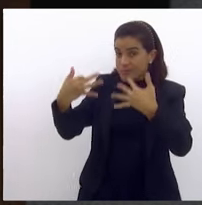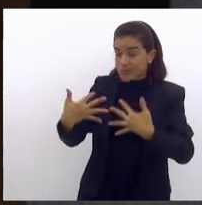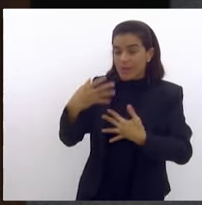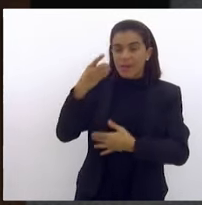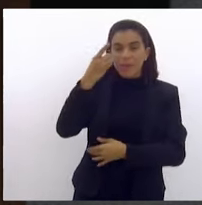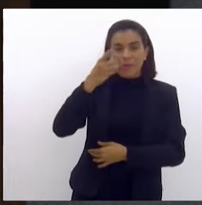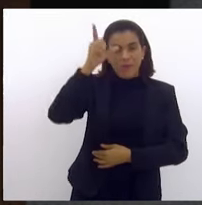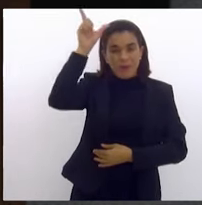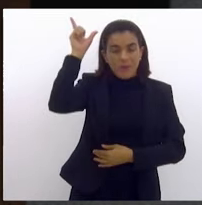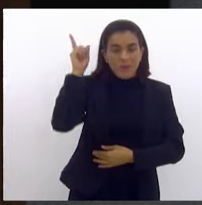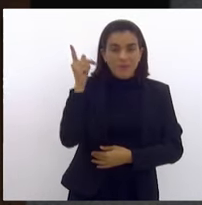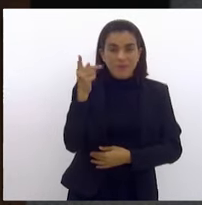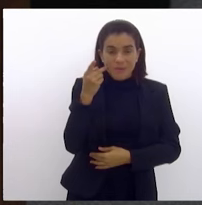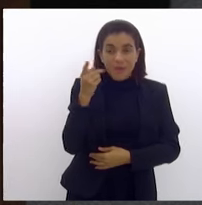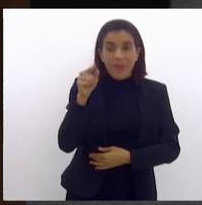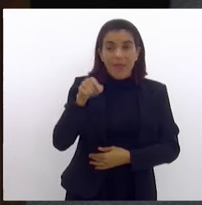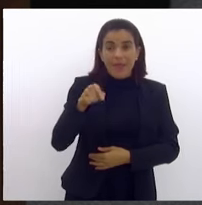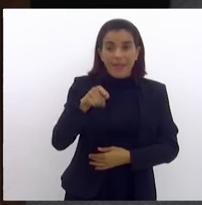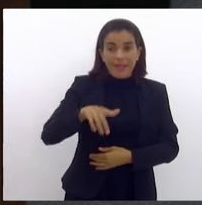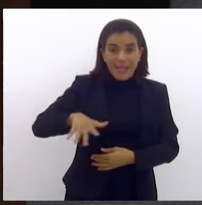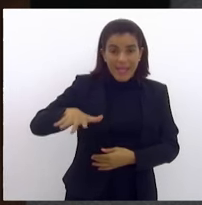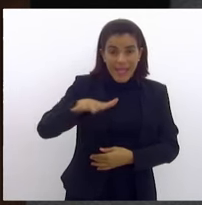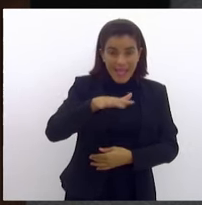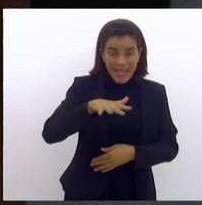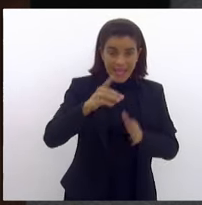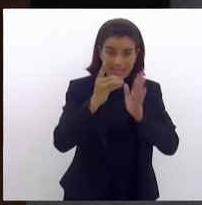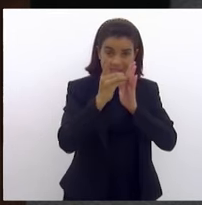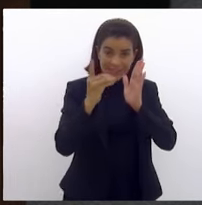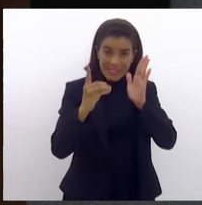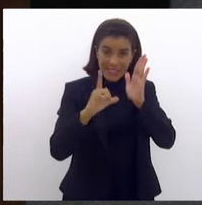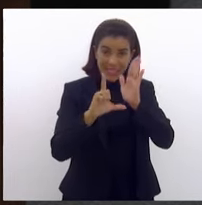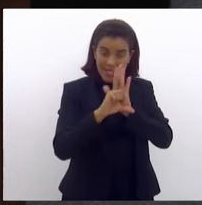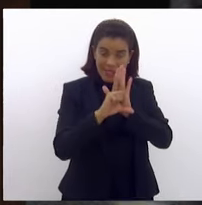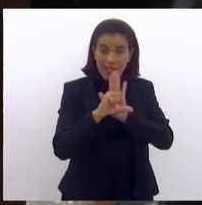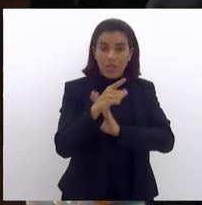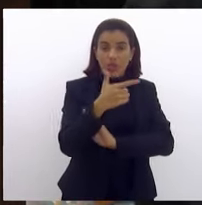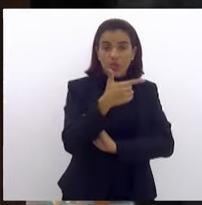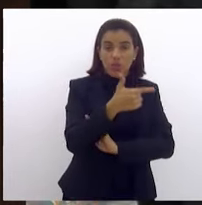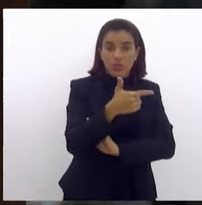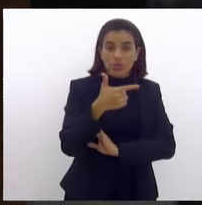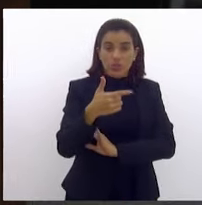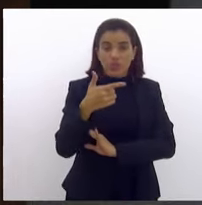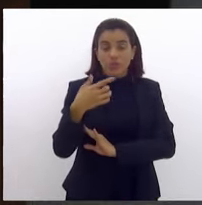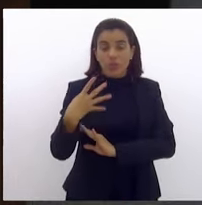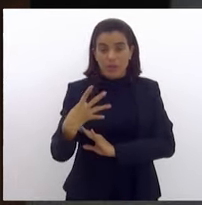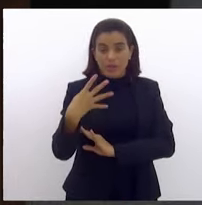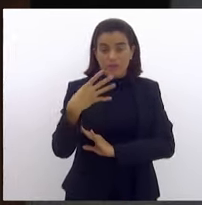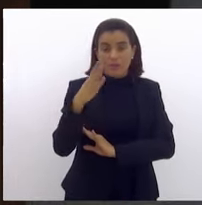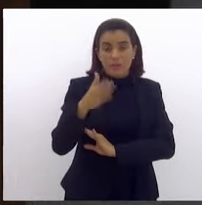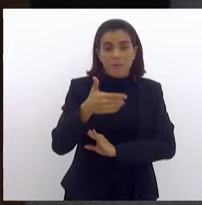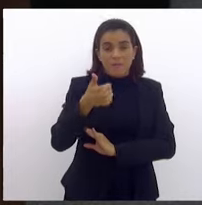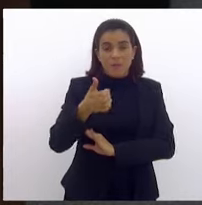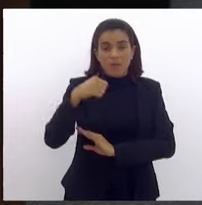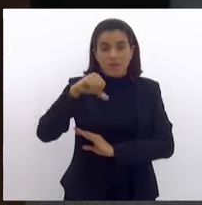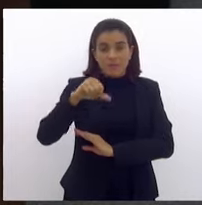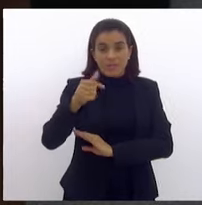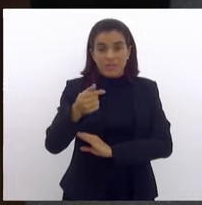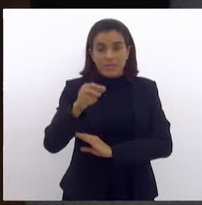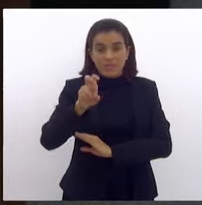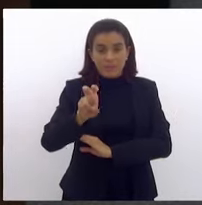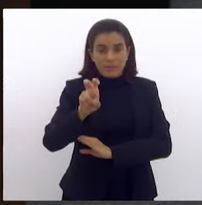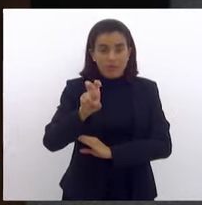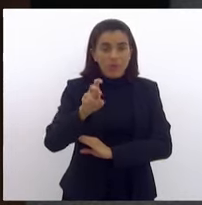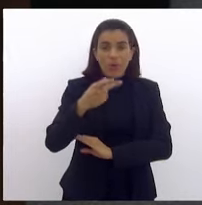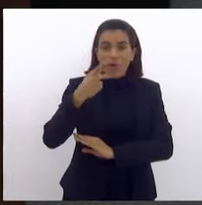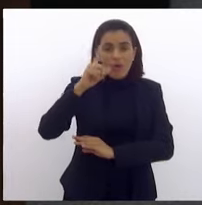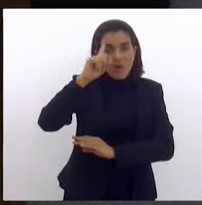Paulo é que esse decreto-lei 224 de 75 atribuiu praticamente que